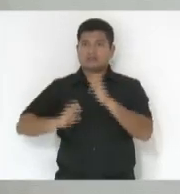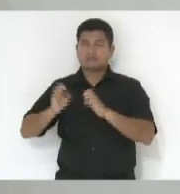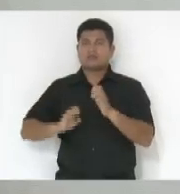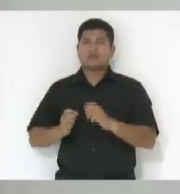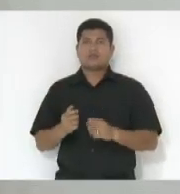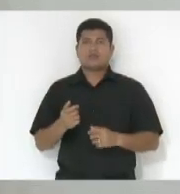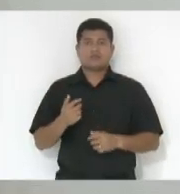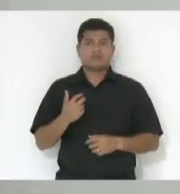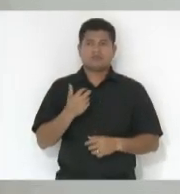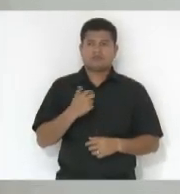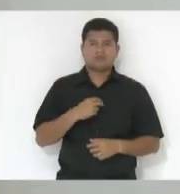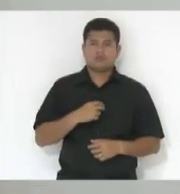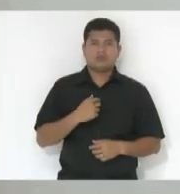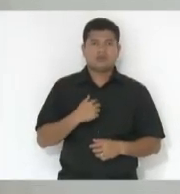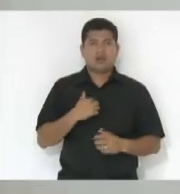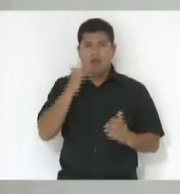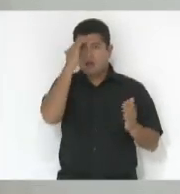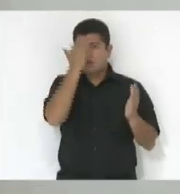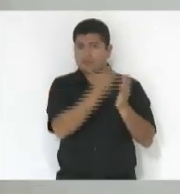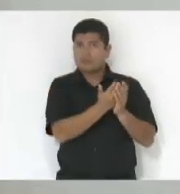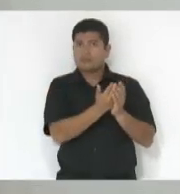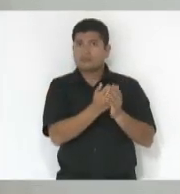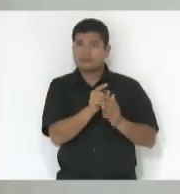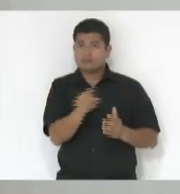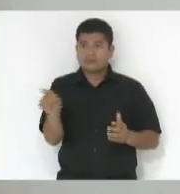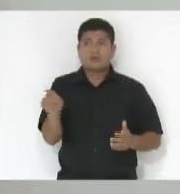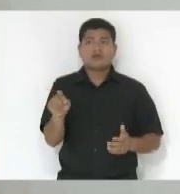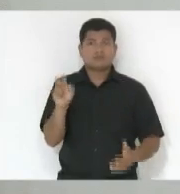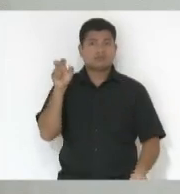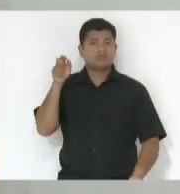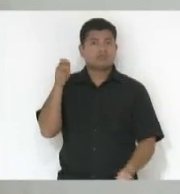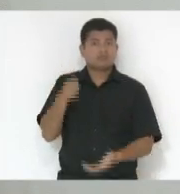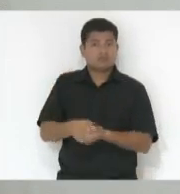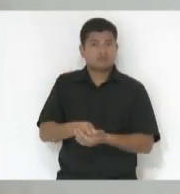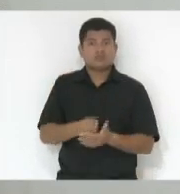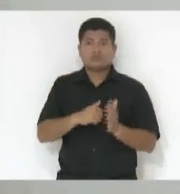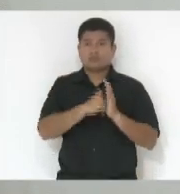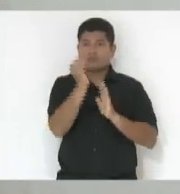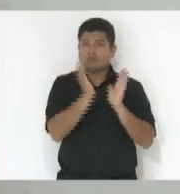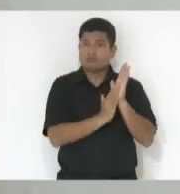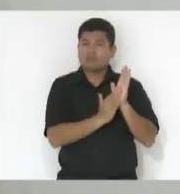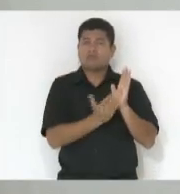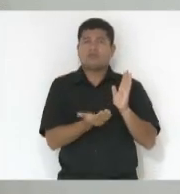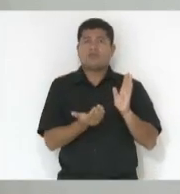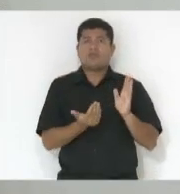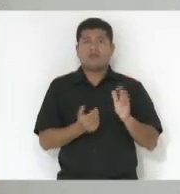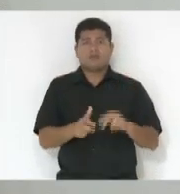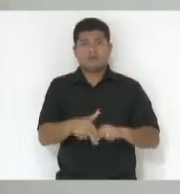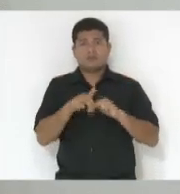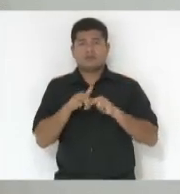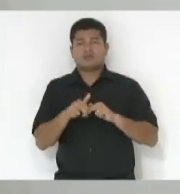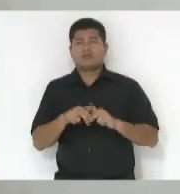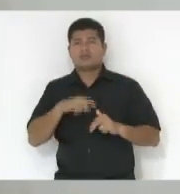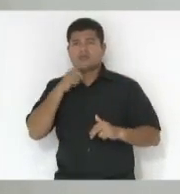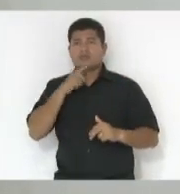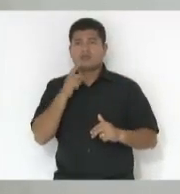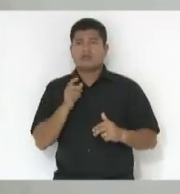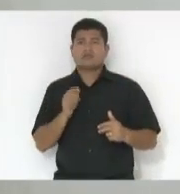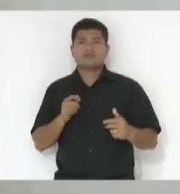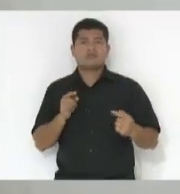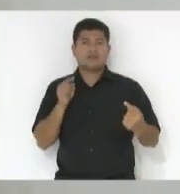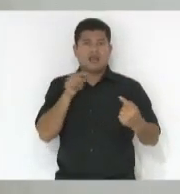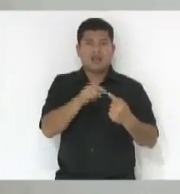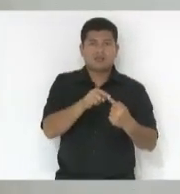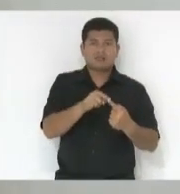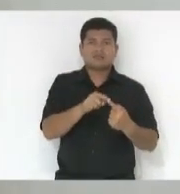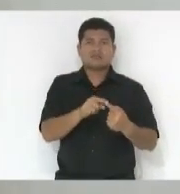fazem adequadamente, elas estão sujeitas a multas. Por isso, quando não consegue cumprir metas de investimentos em favor